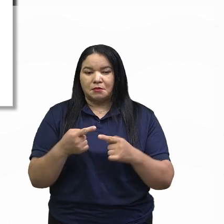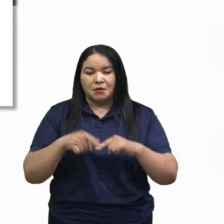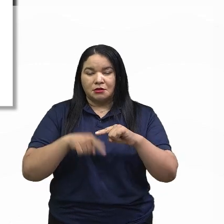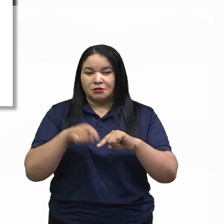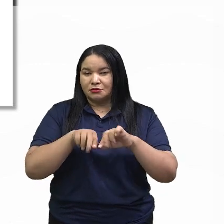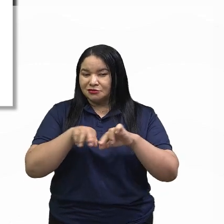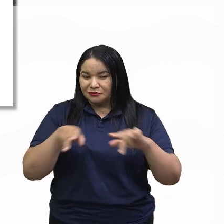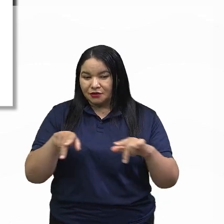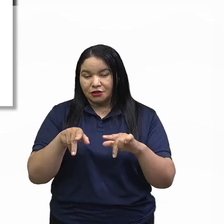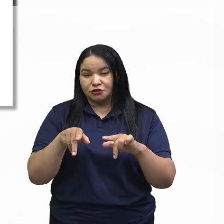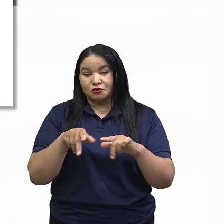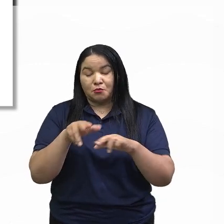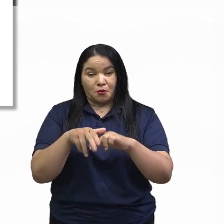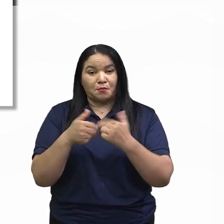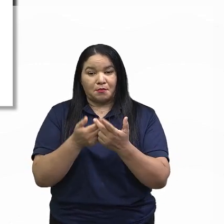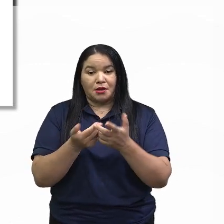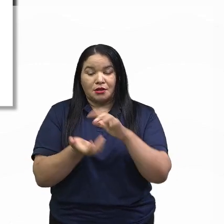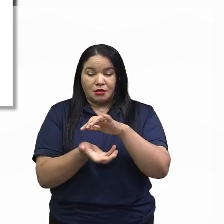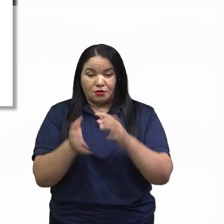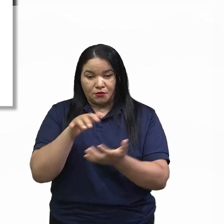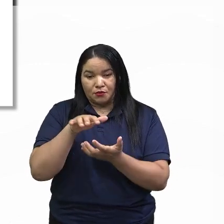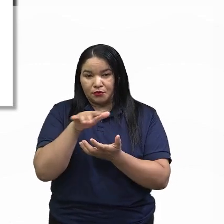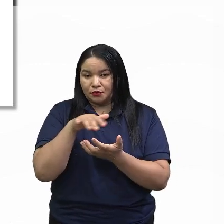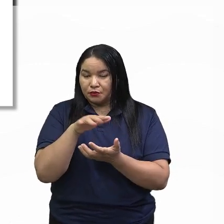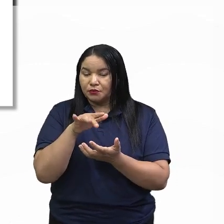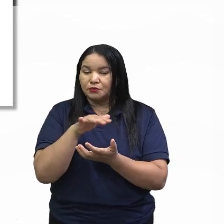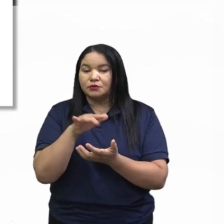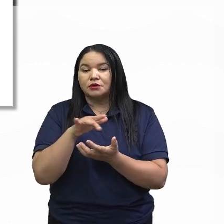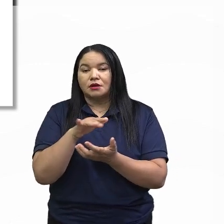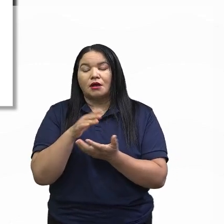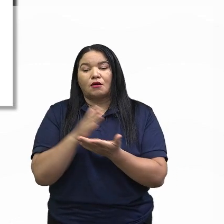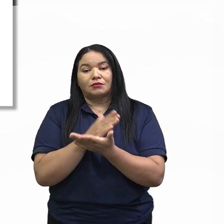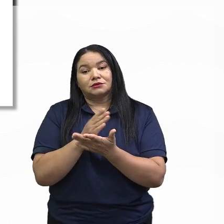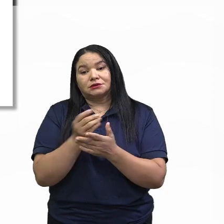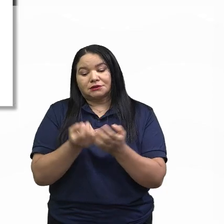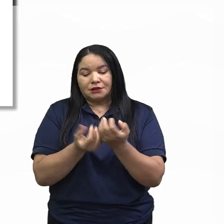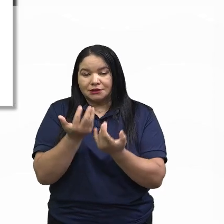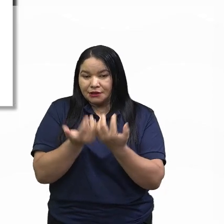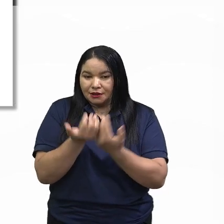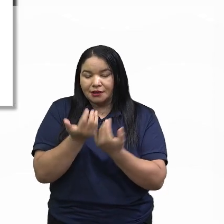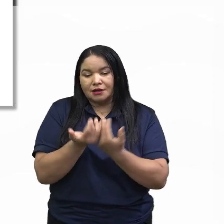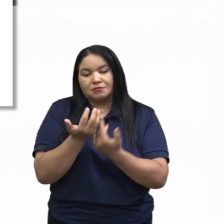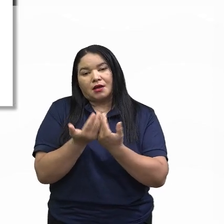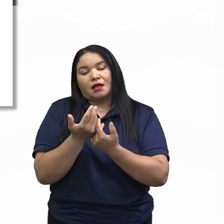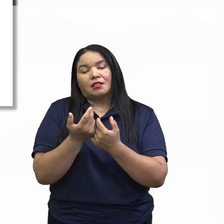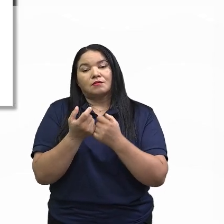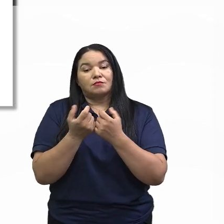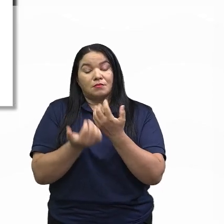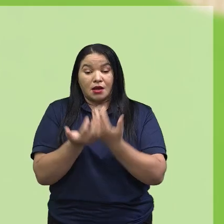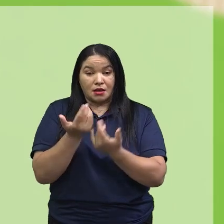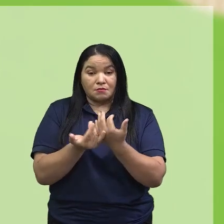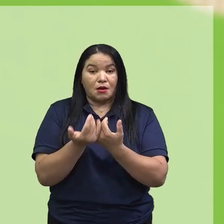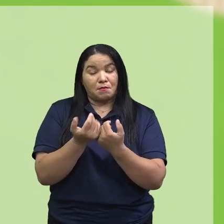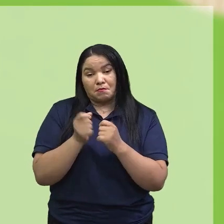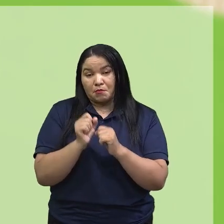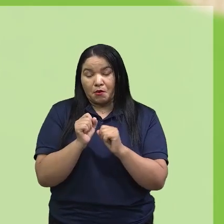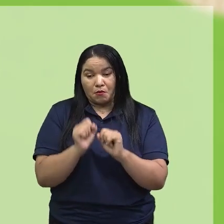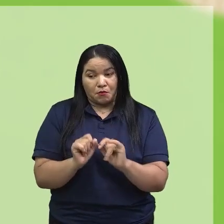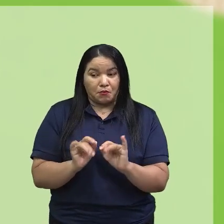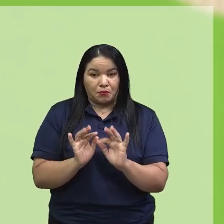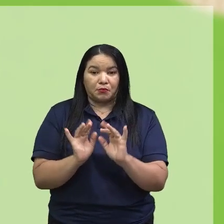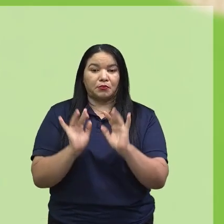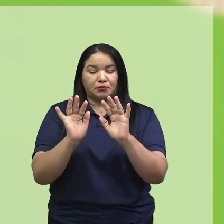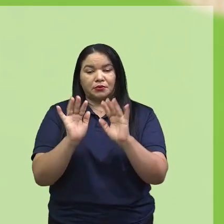da biomassa, né, biocombustíveis líquidos, né, quando queimados, na sua queima, ele pode liberar